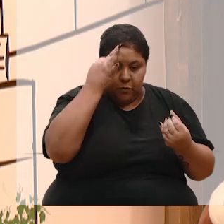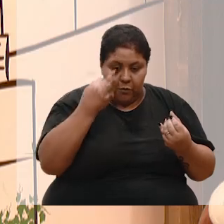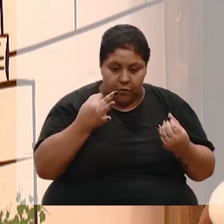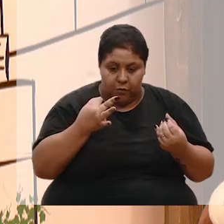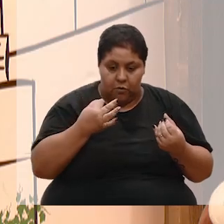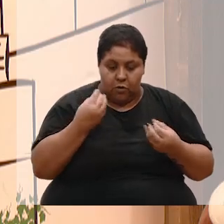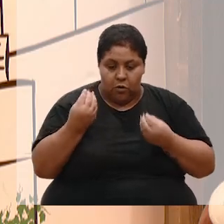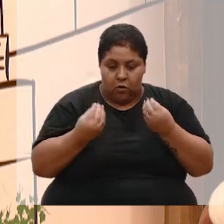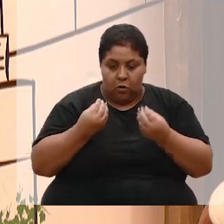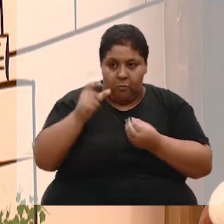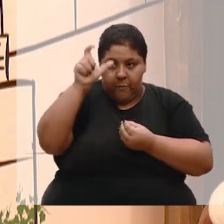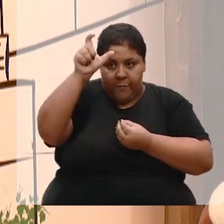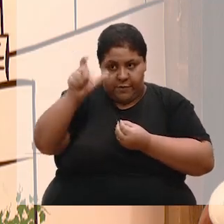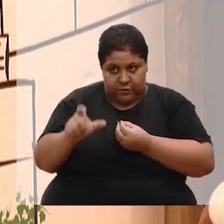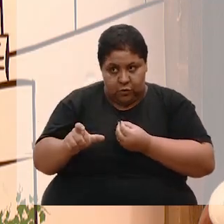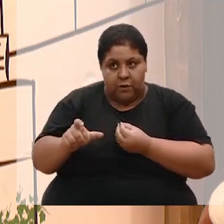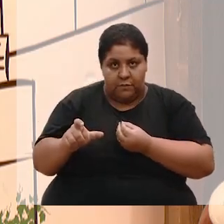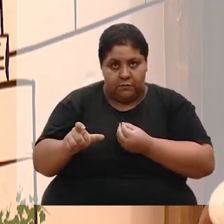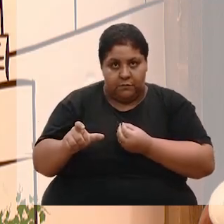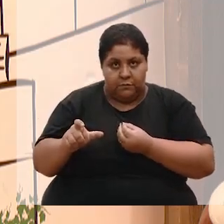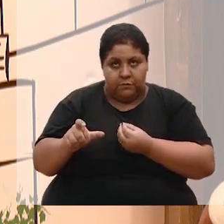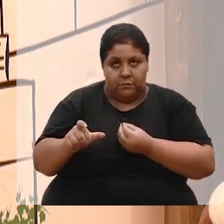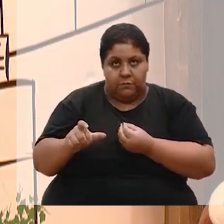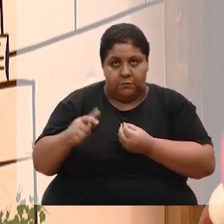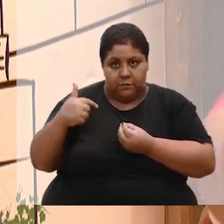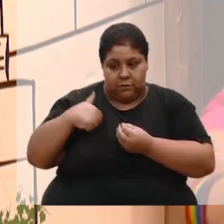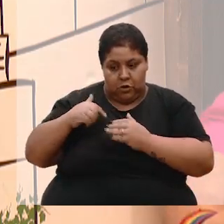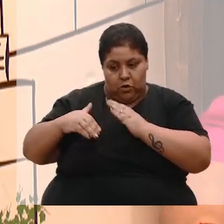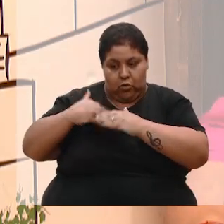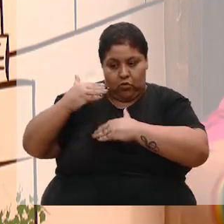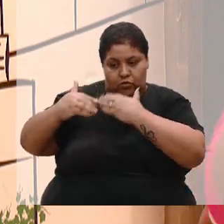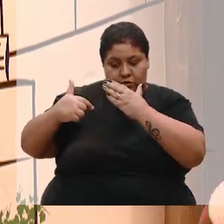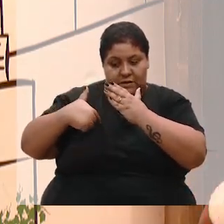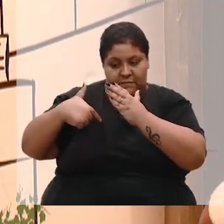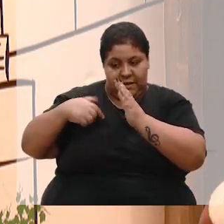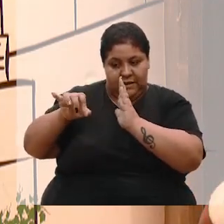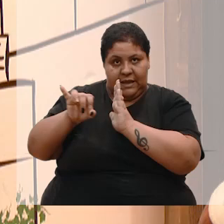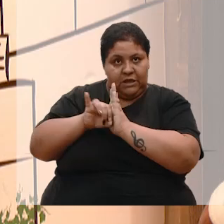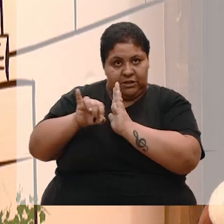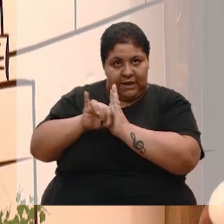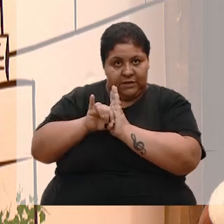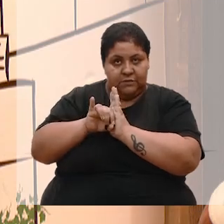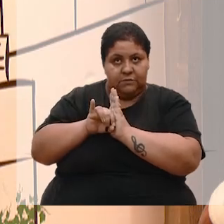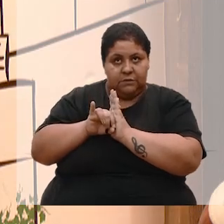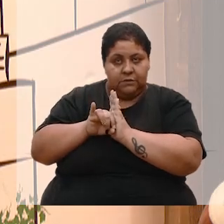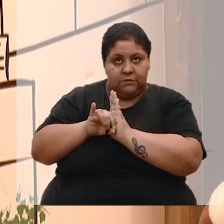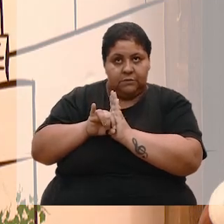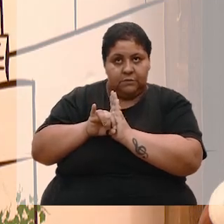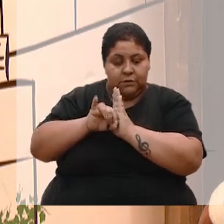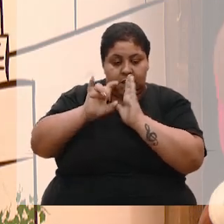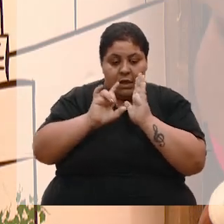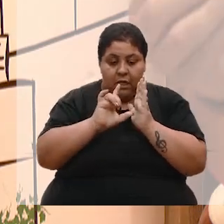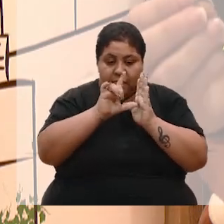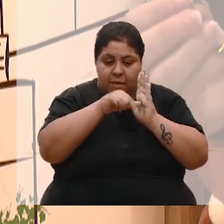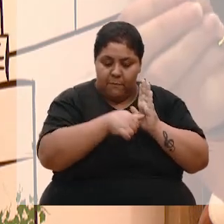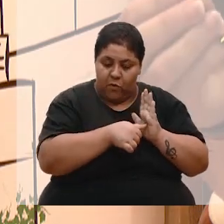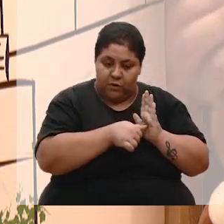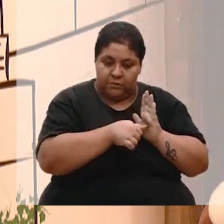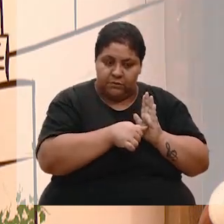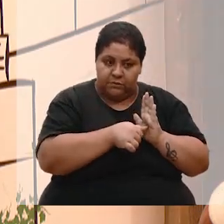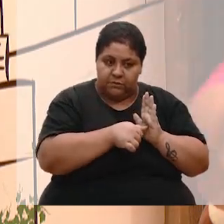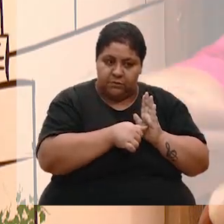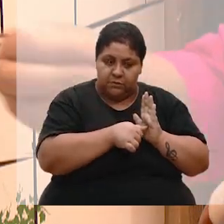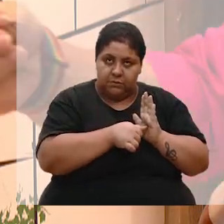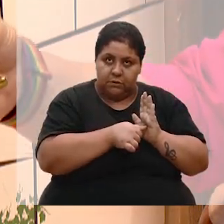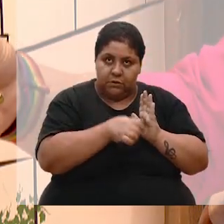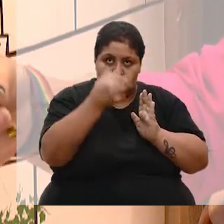como pessoa, como indivíduo, que estou construindo a minha identidade, e depois